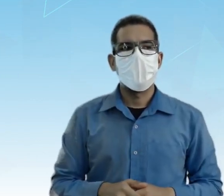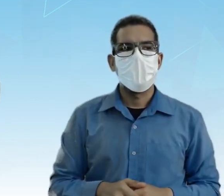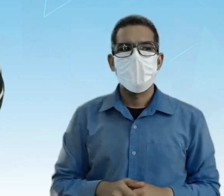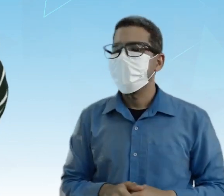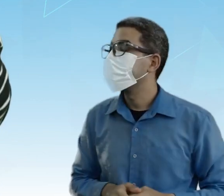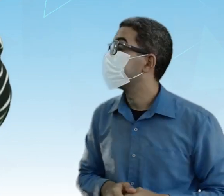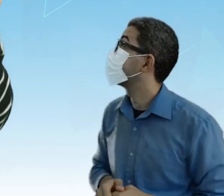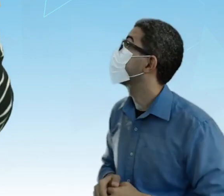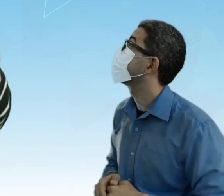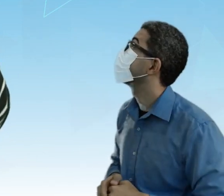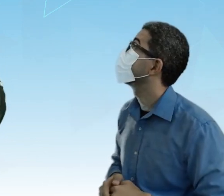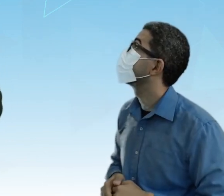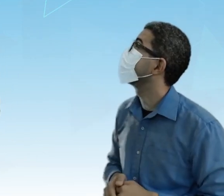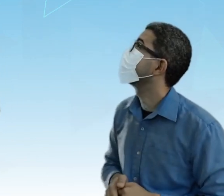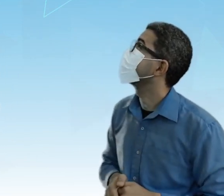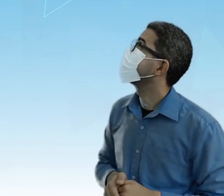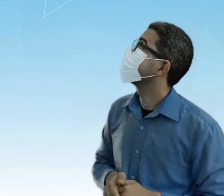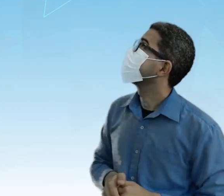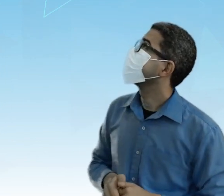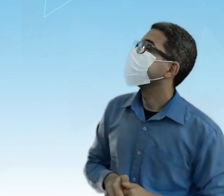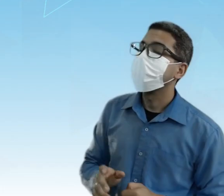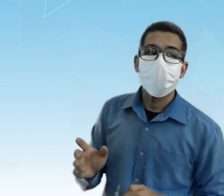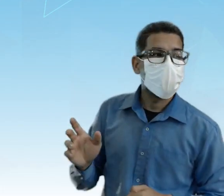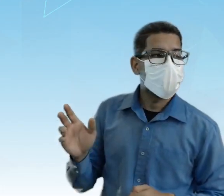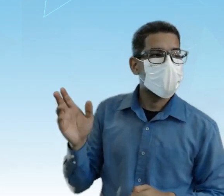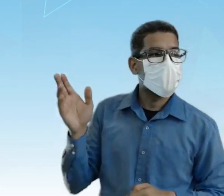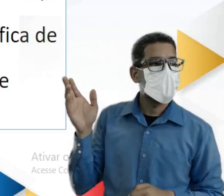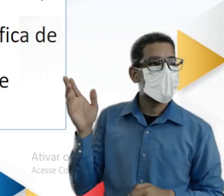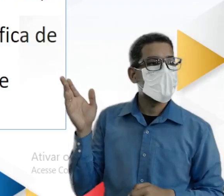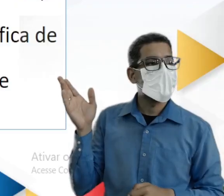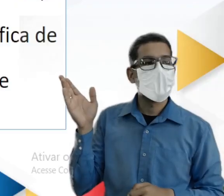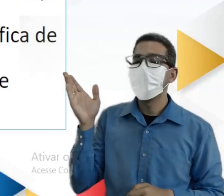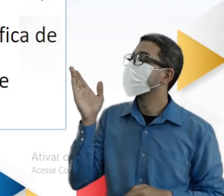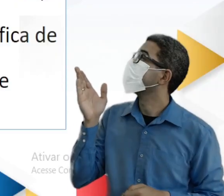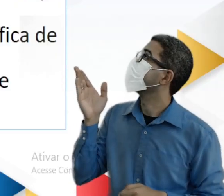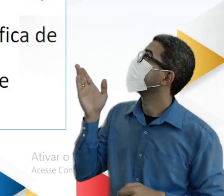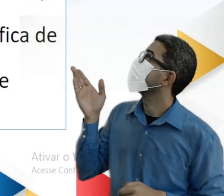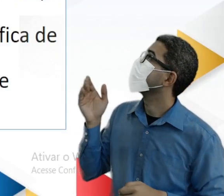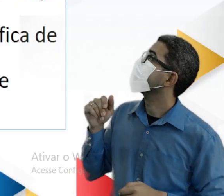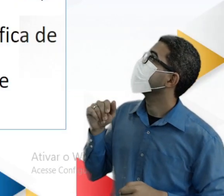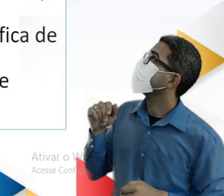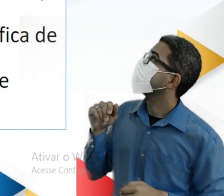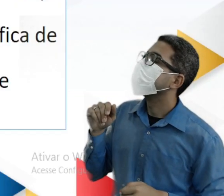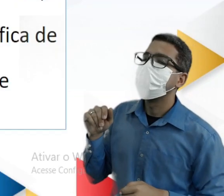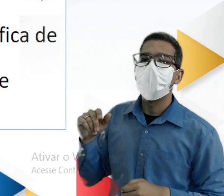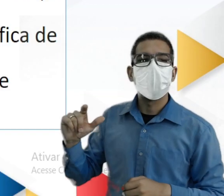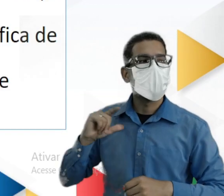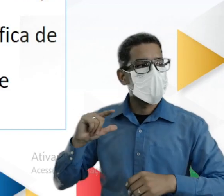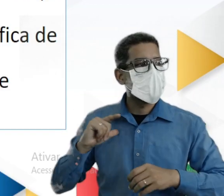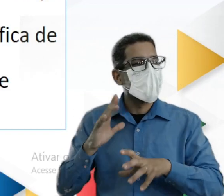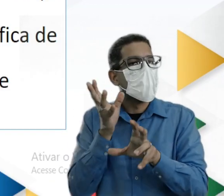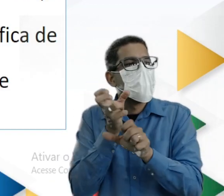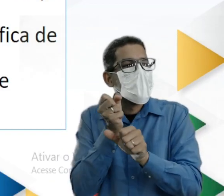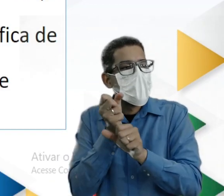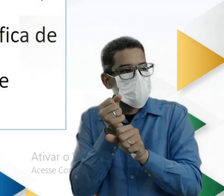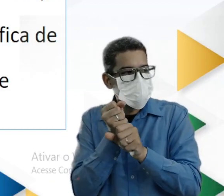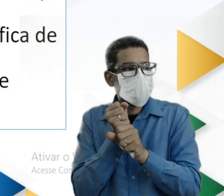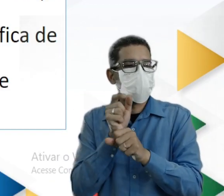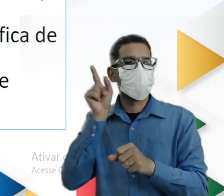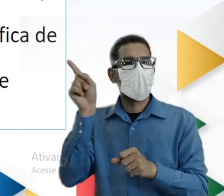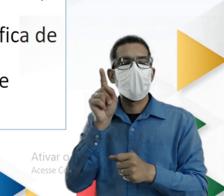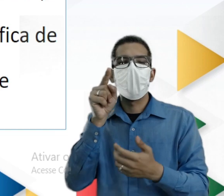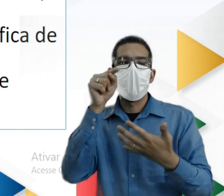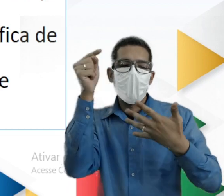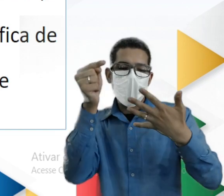nos slides, vocês verem os quantitativos de densidade demográfica em